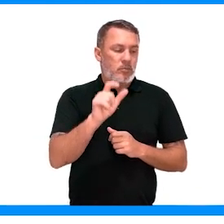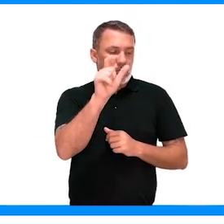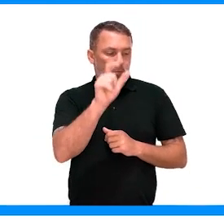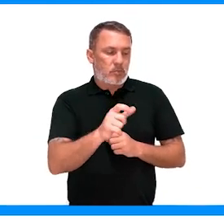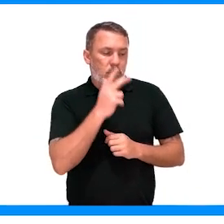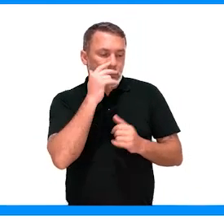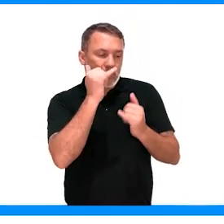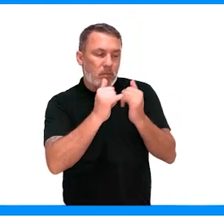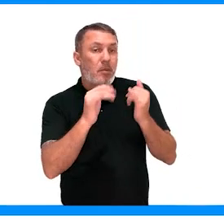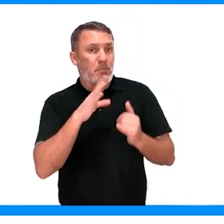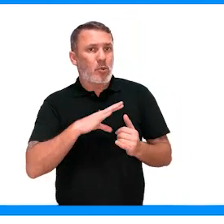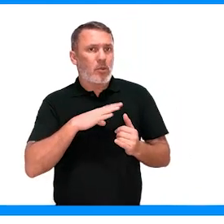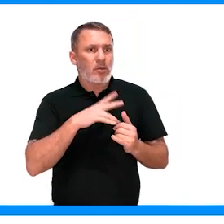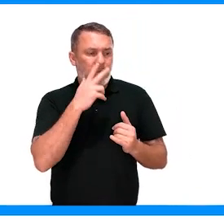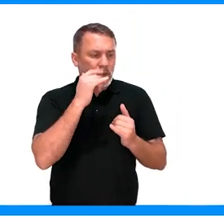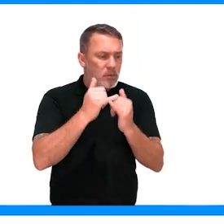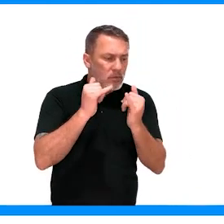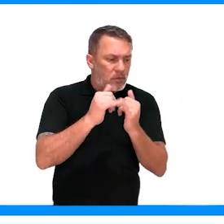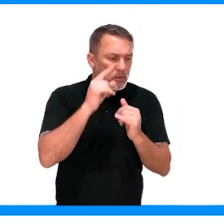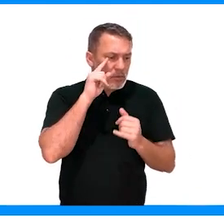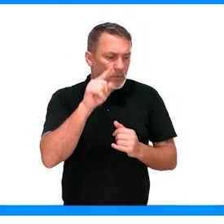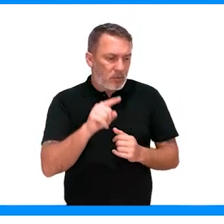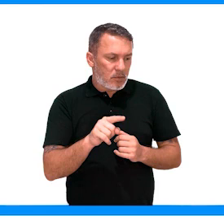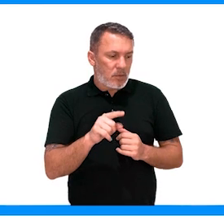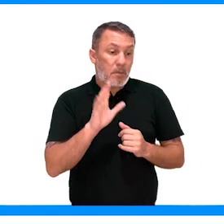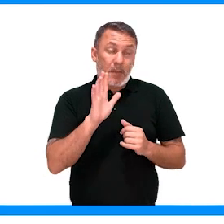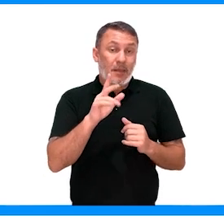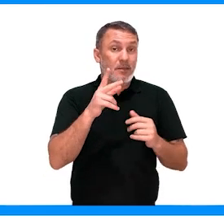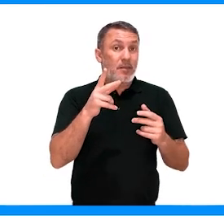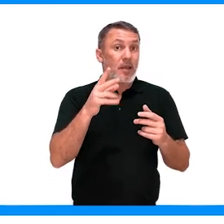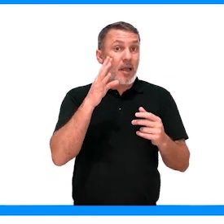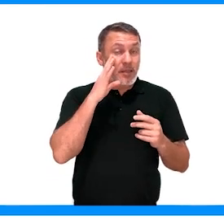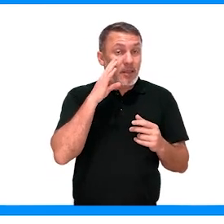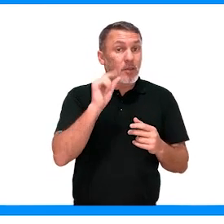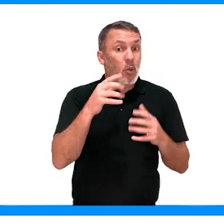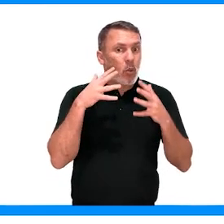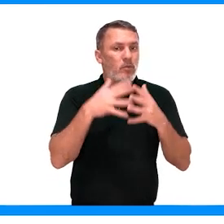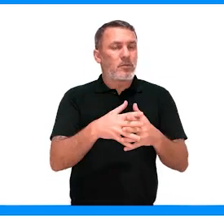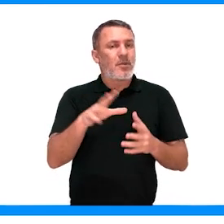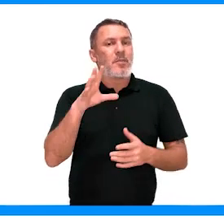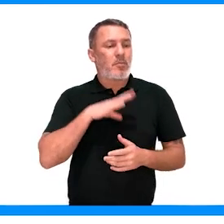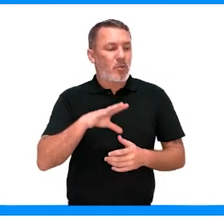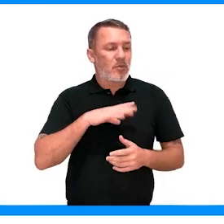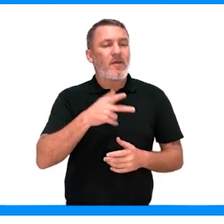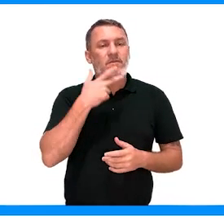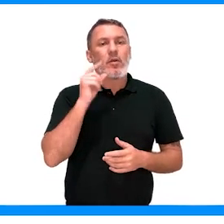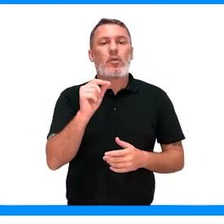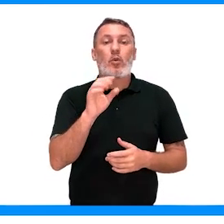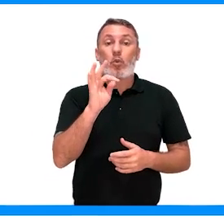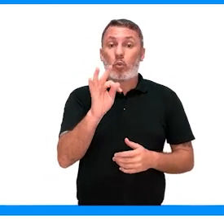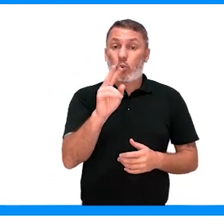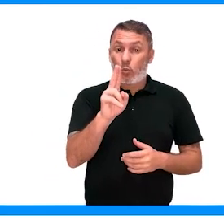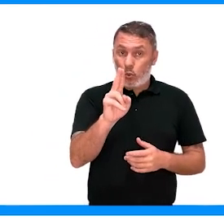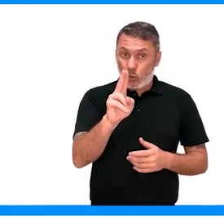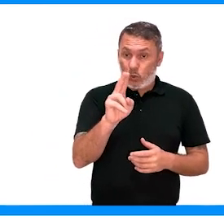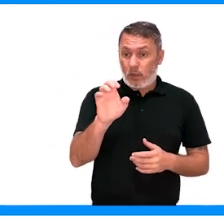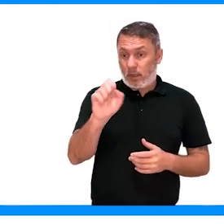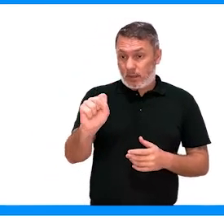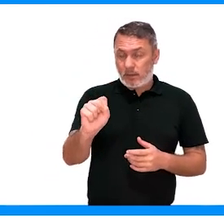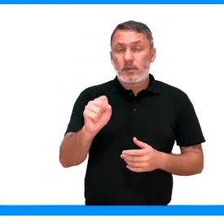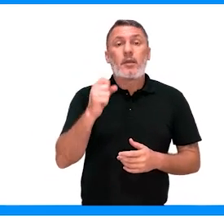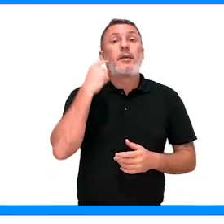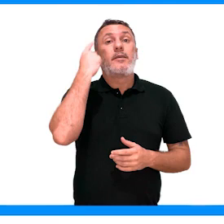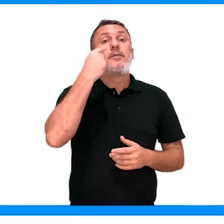ellos son. Ele é um pouco parecido com o português, mas eu tenho que chamar a atenção de vocês para o seguinte. Aqui em português a gente fala tu